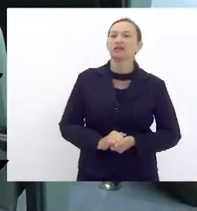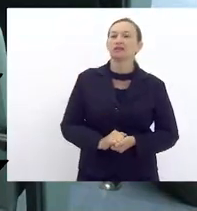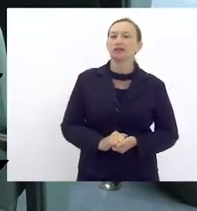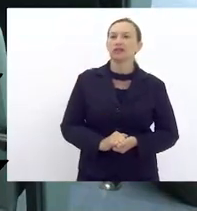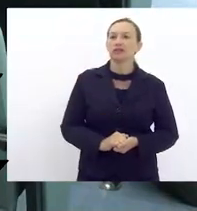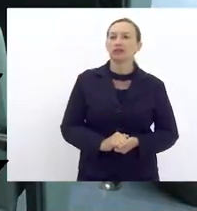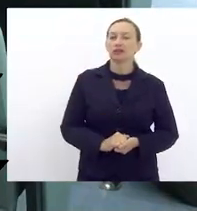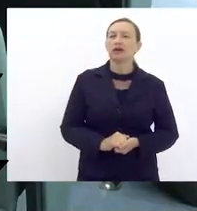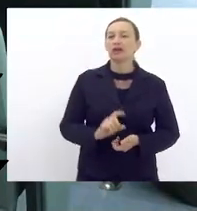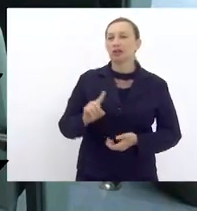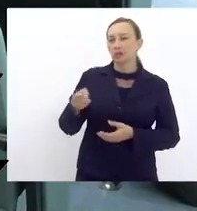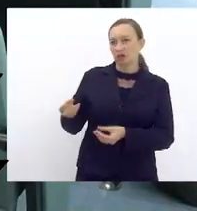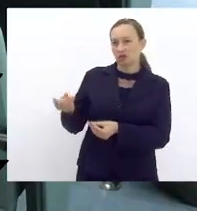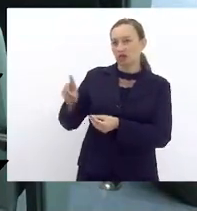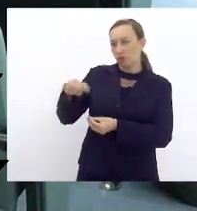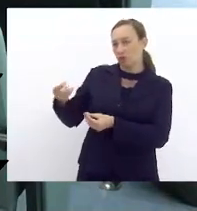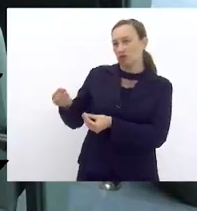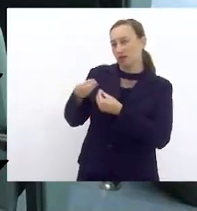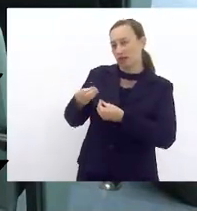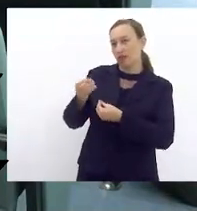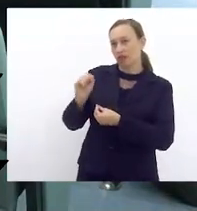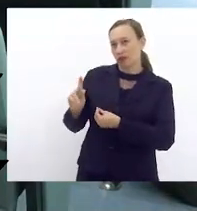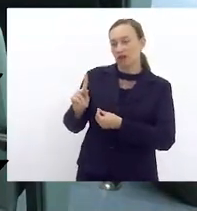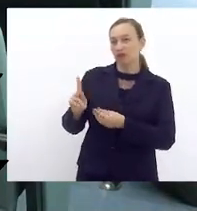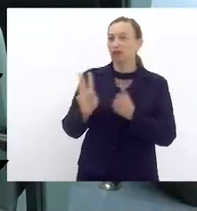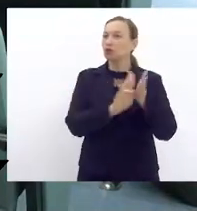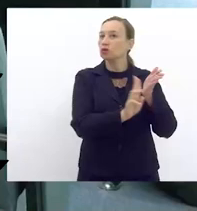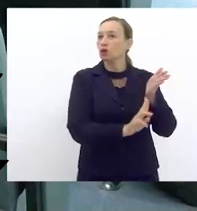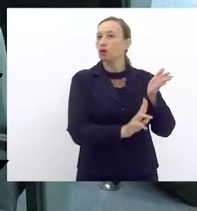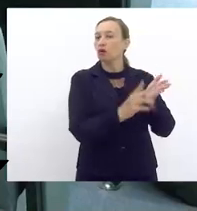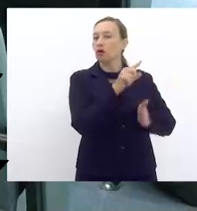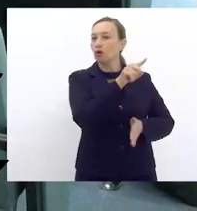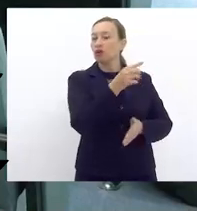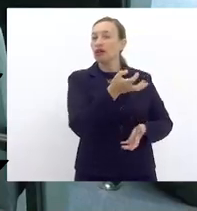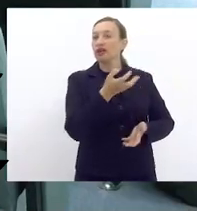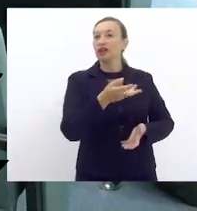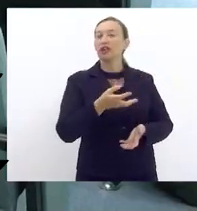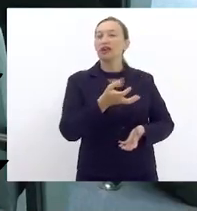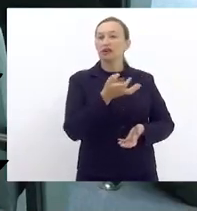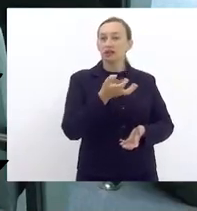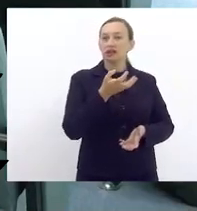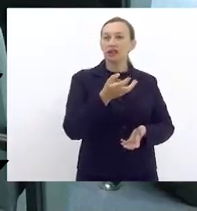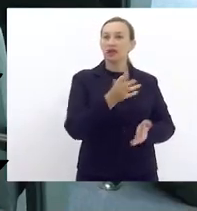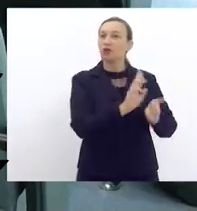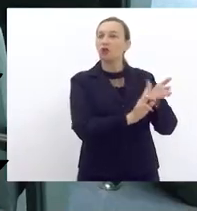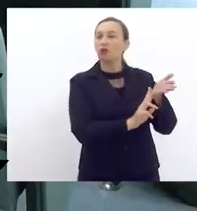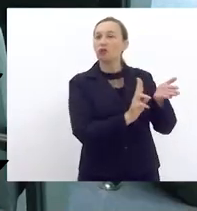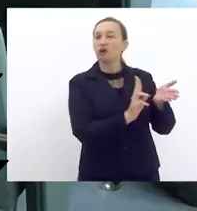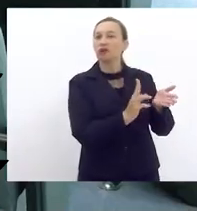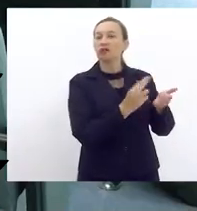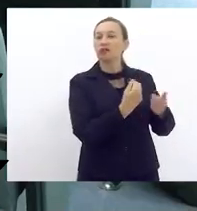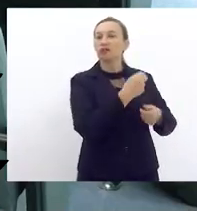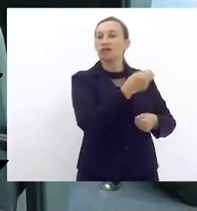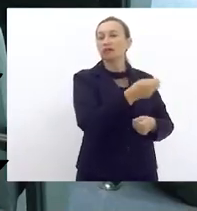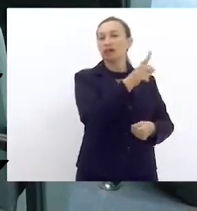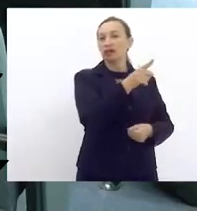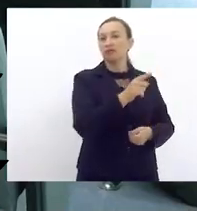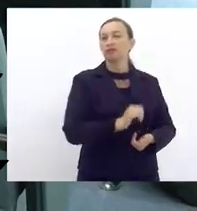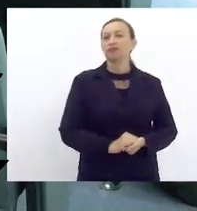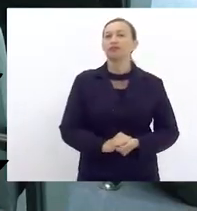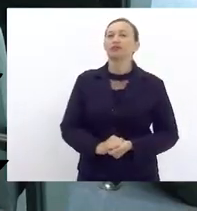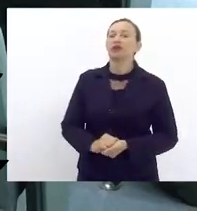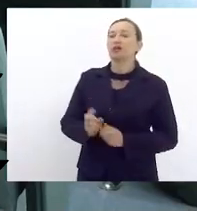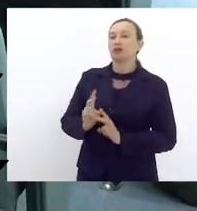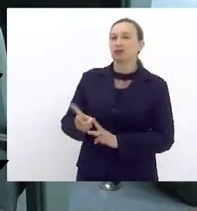depois você me entrega aqui tá se escreve aqui qual é o garnie quem quiser fazer o uso da fala vai fazer em 3 minutos tá vamos